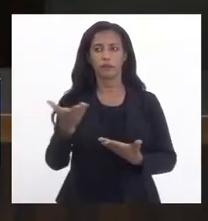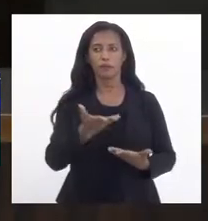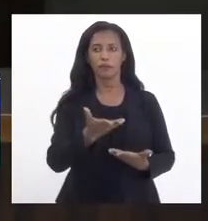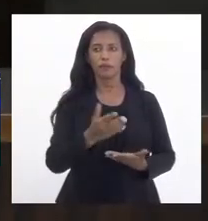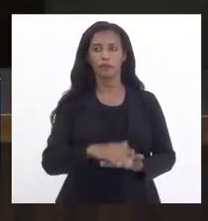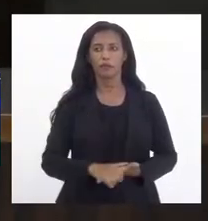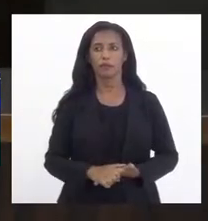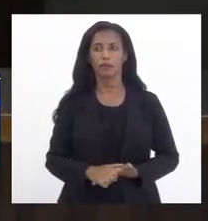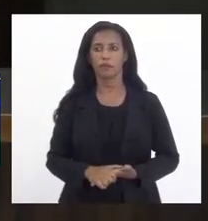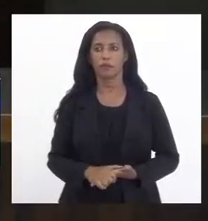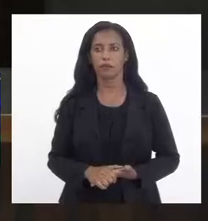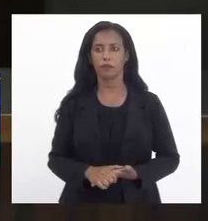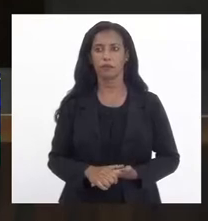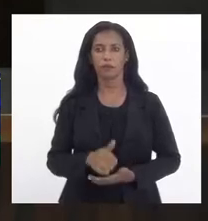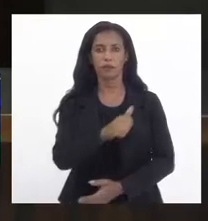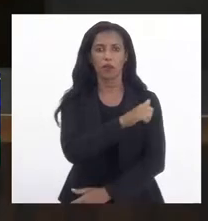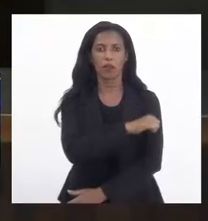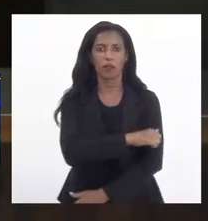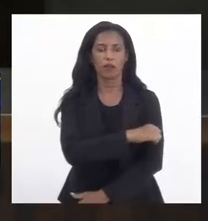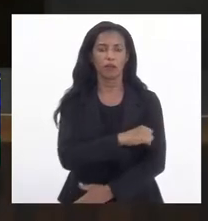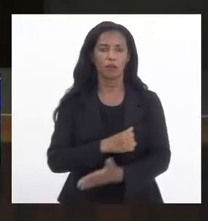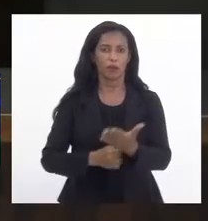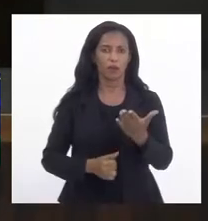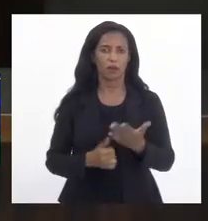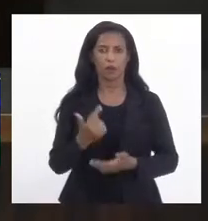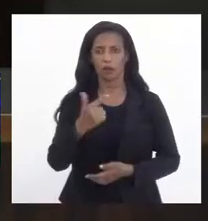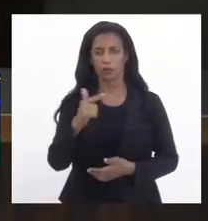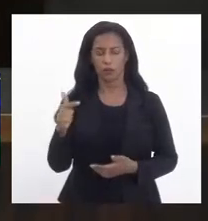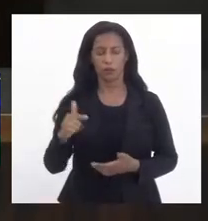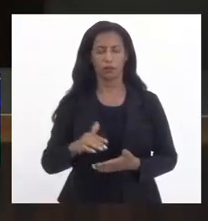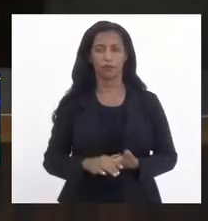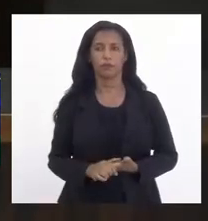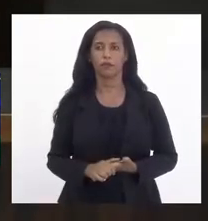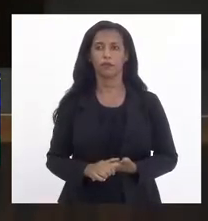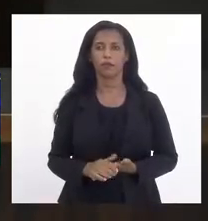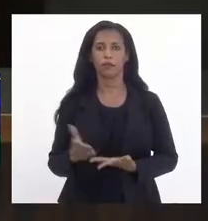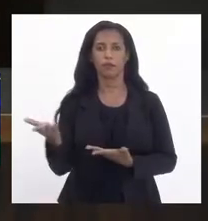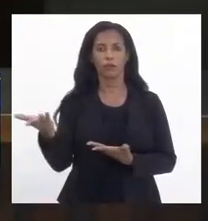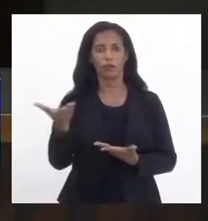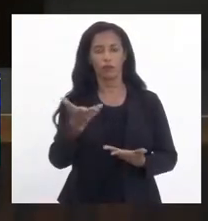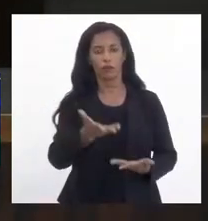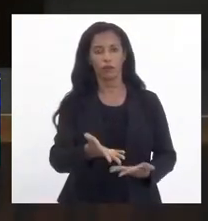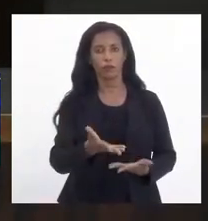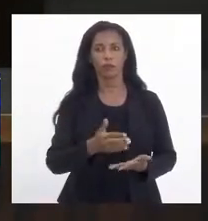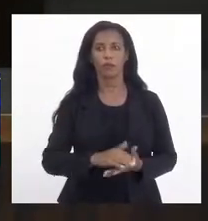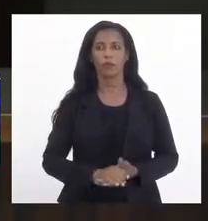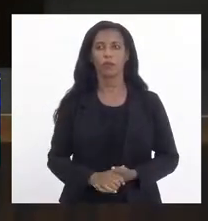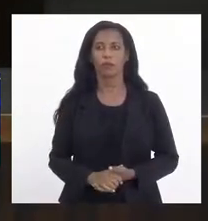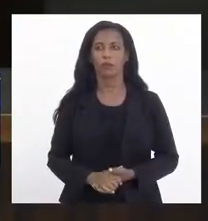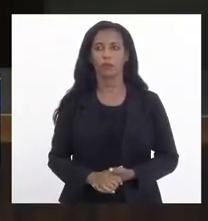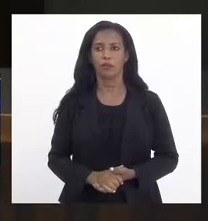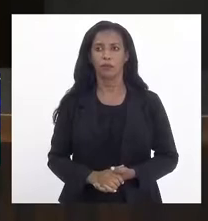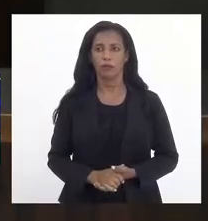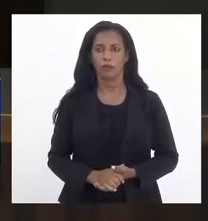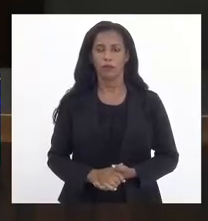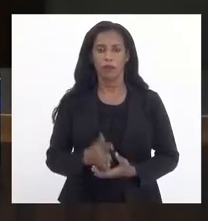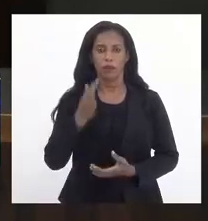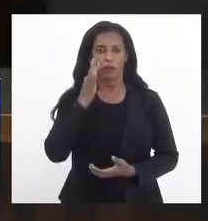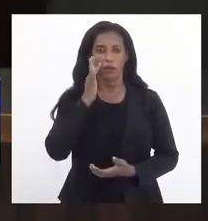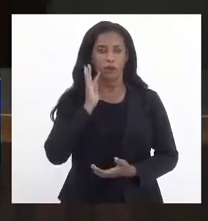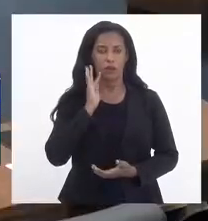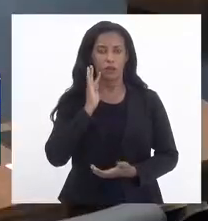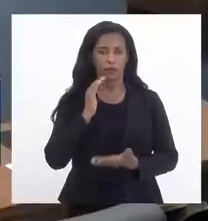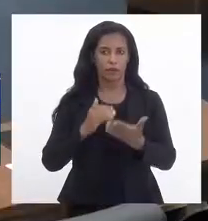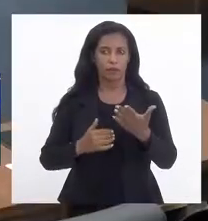inscrito é a deputada enfermeira Rejane, não se encontrando presente. Próximo orador e último inscrito, deputado Flávio